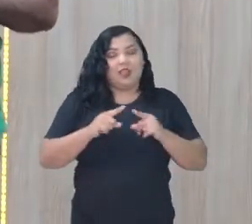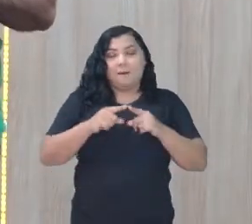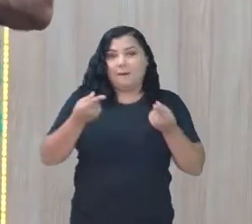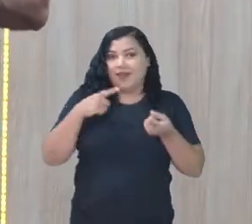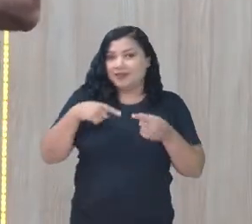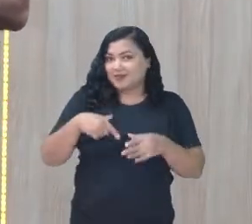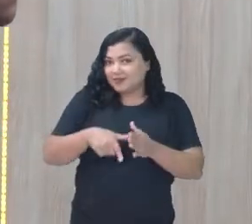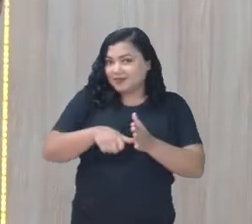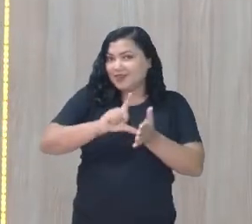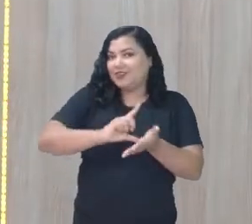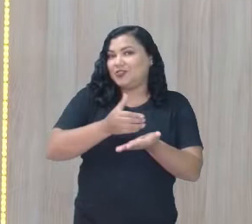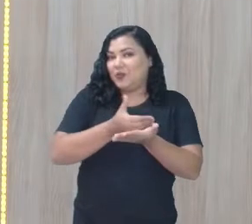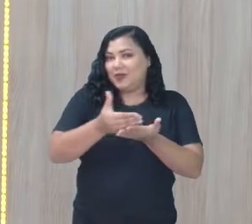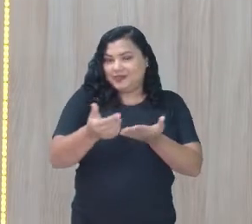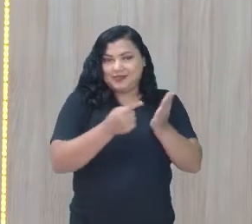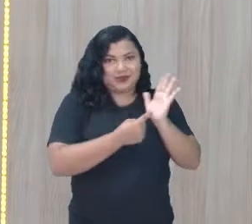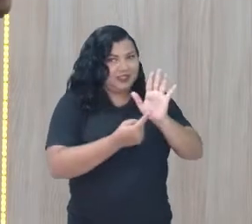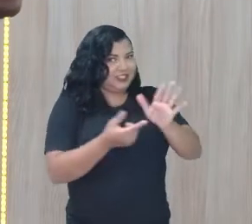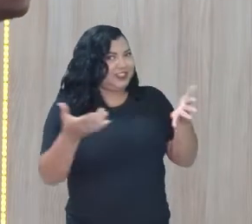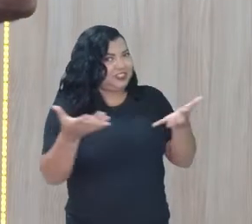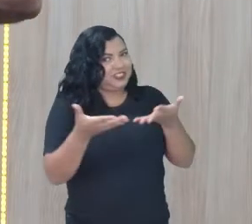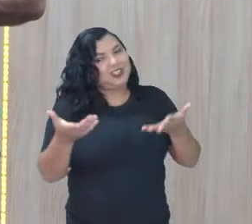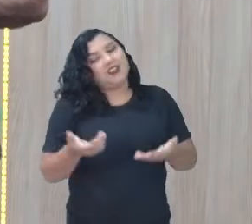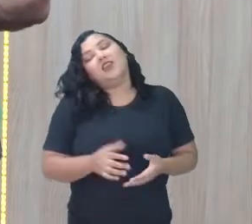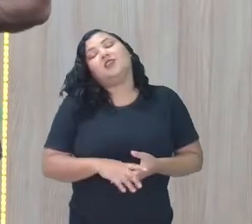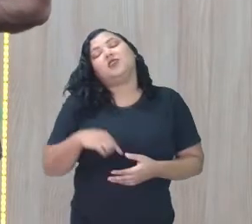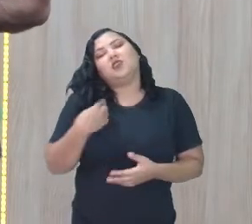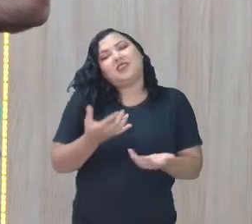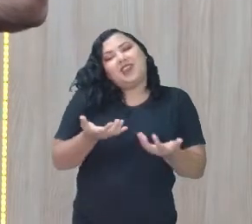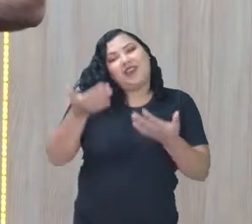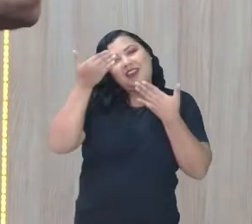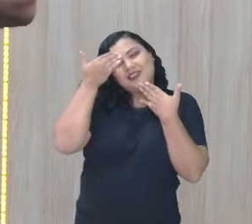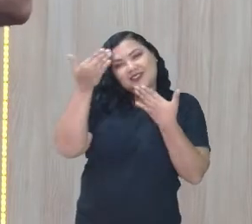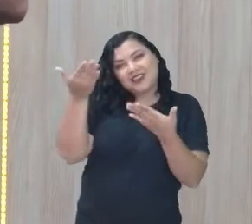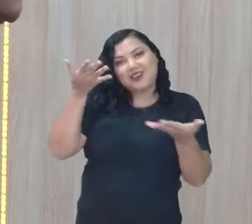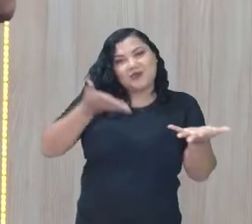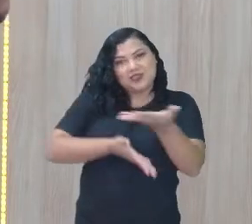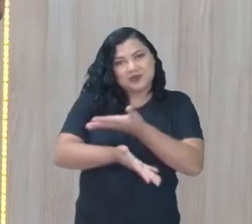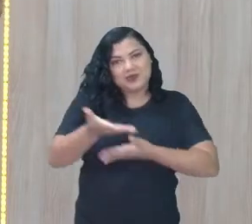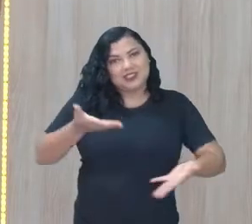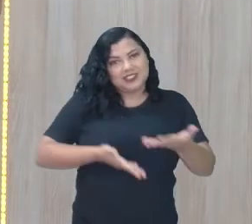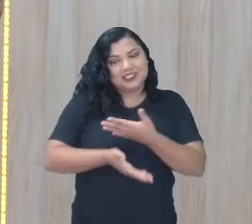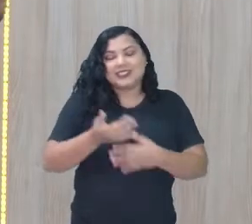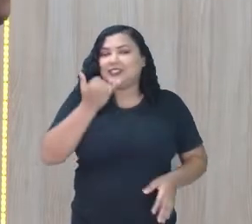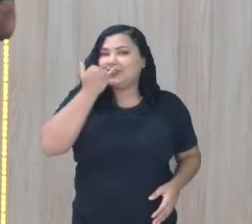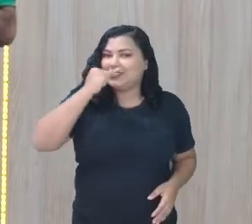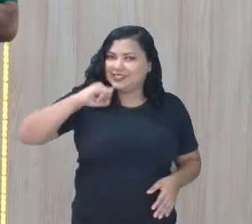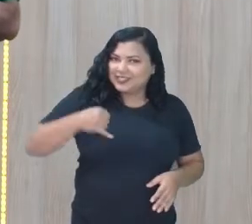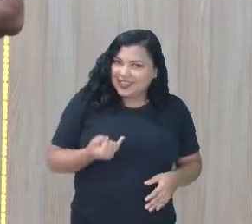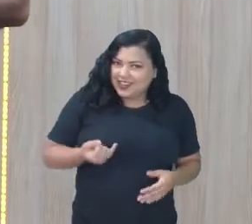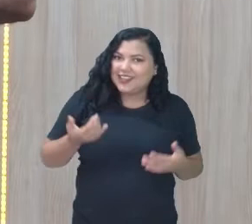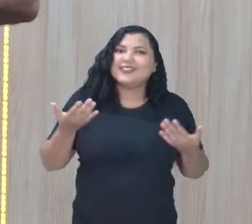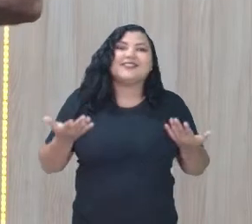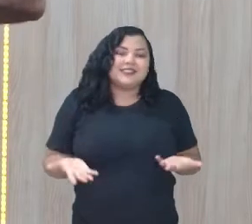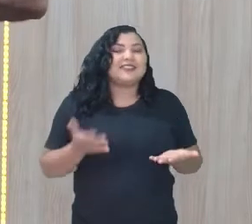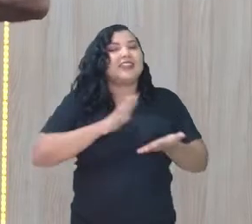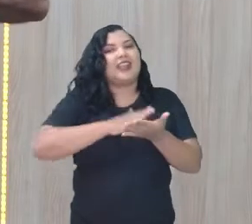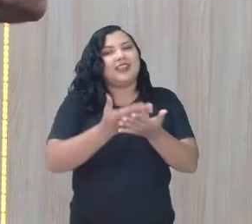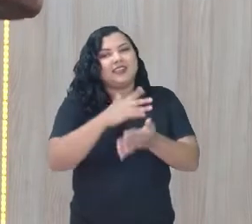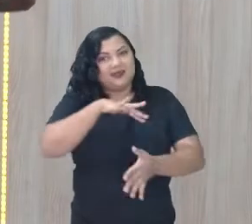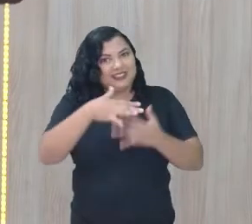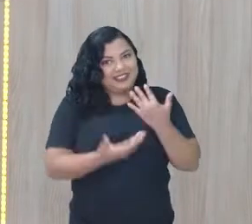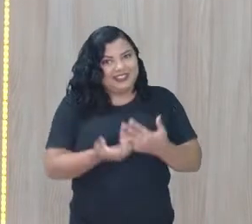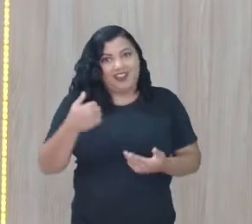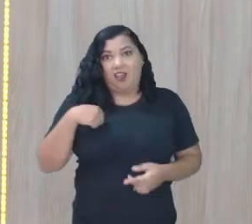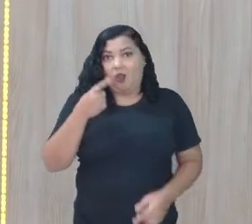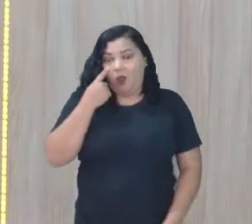aqui a nossa apresentação de hoje, vamos agradecer aqui a participação da Jéssica, nossa intérprete